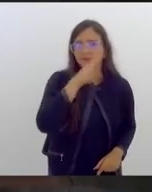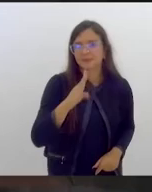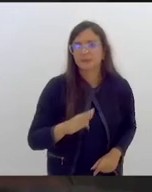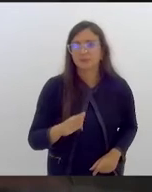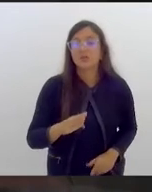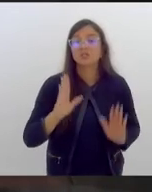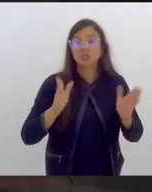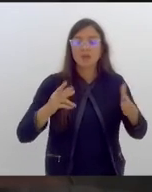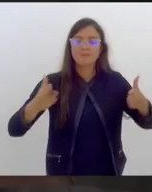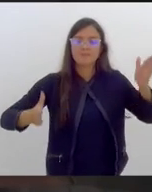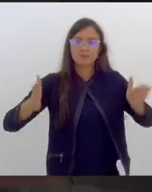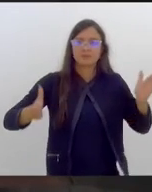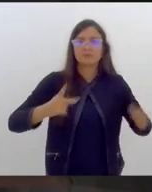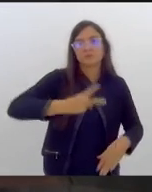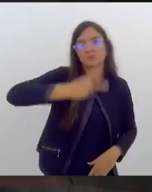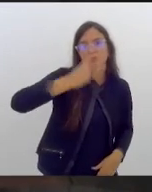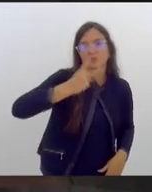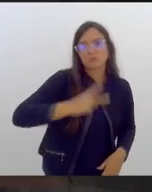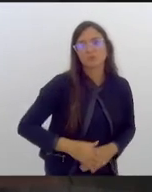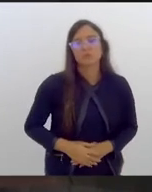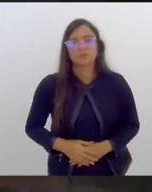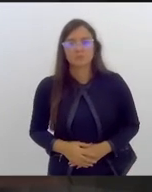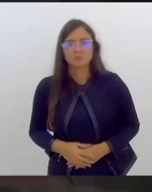seu segundo mandato ostentando